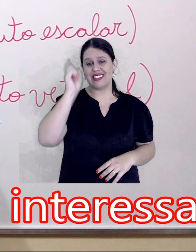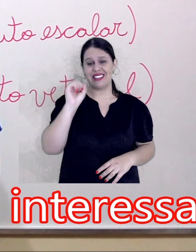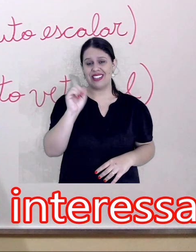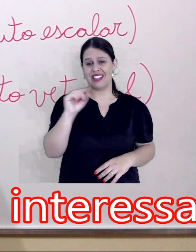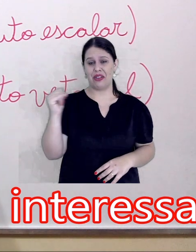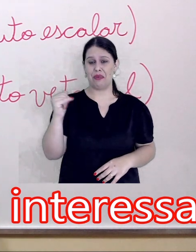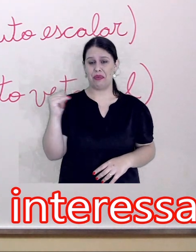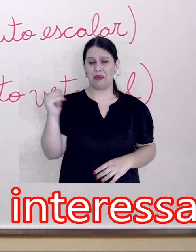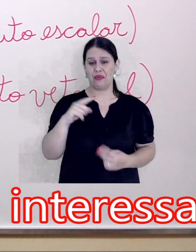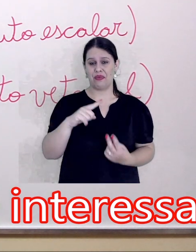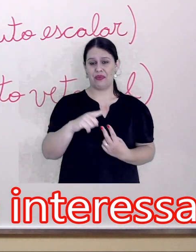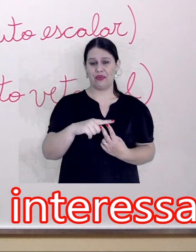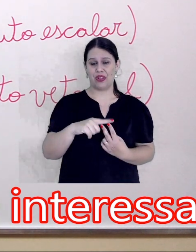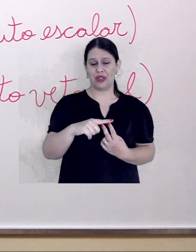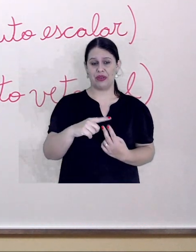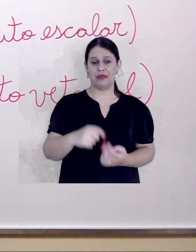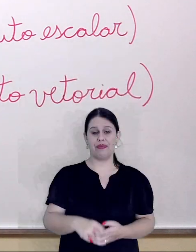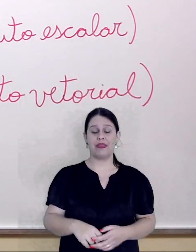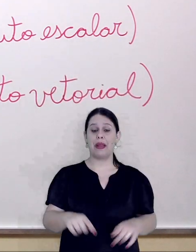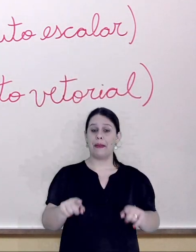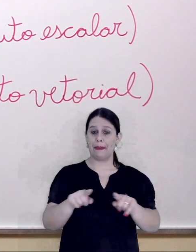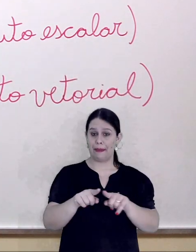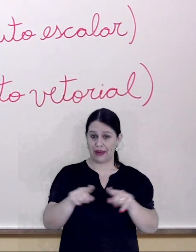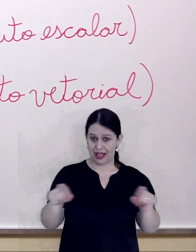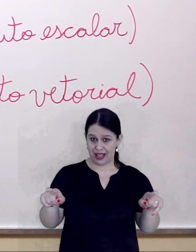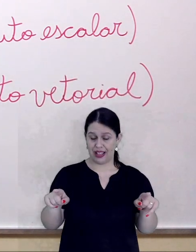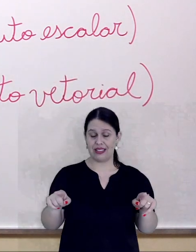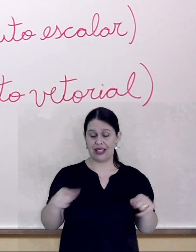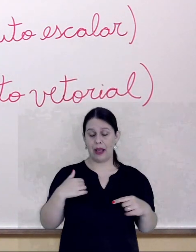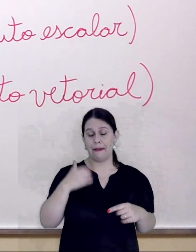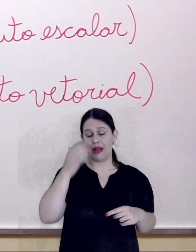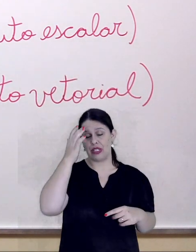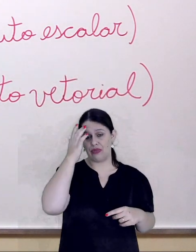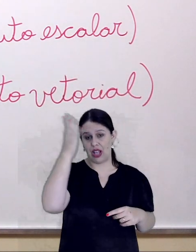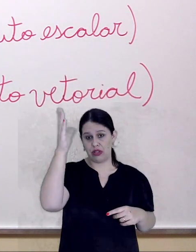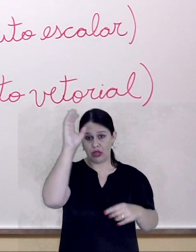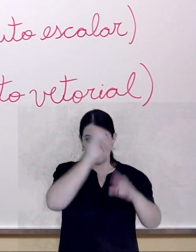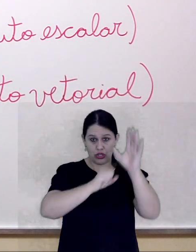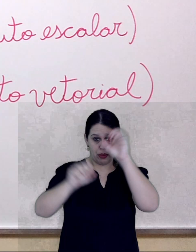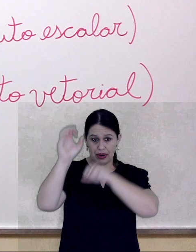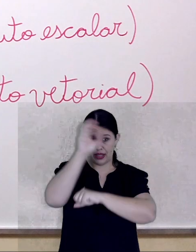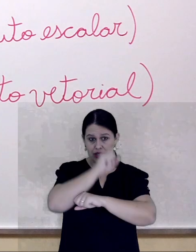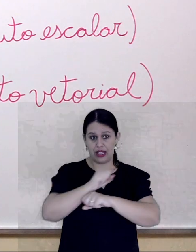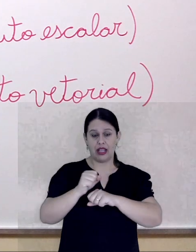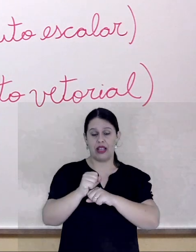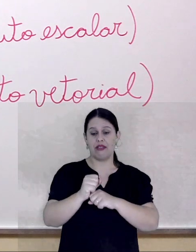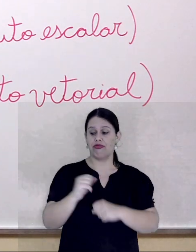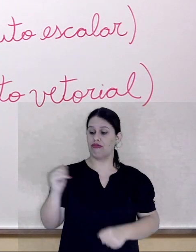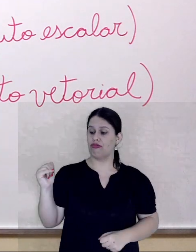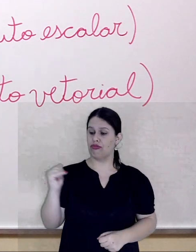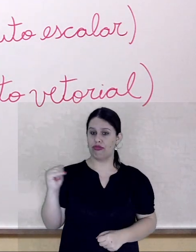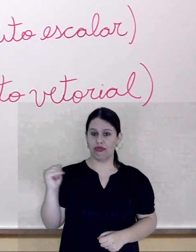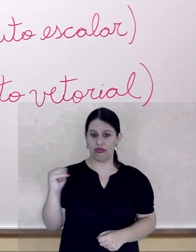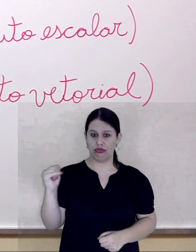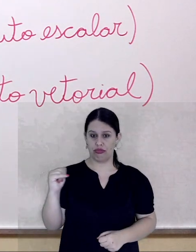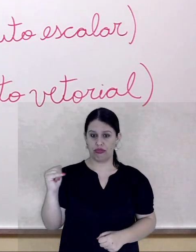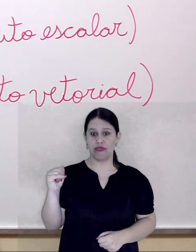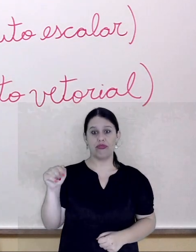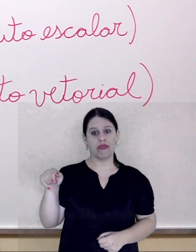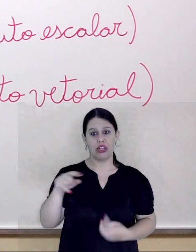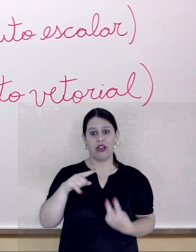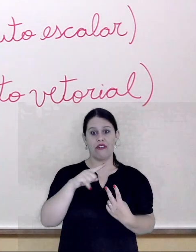falar de subtração de vetores, não. Mas vai ser muito mais fácil a gente aprender subtração de